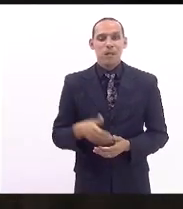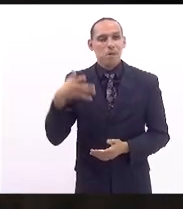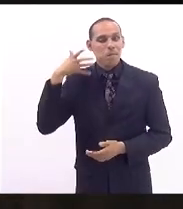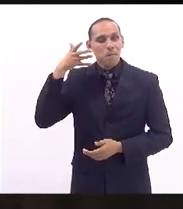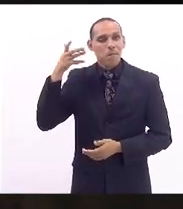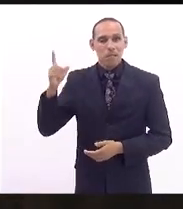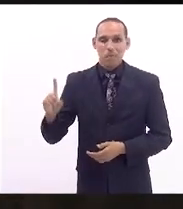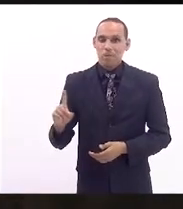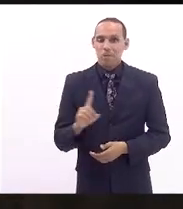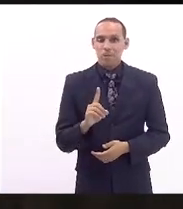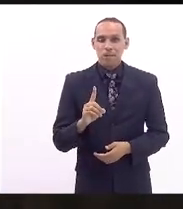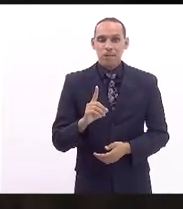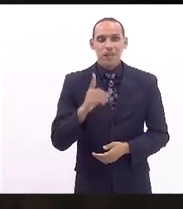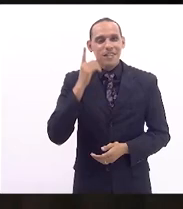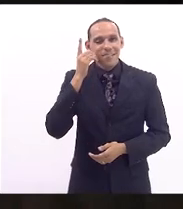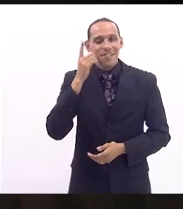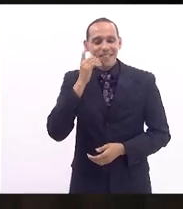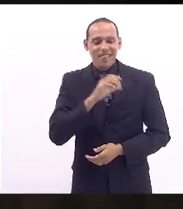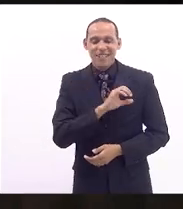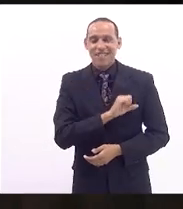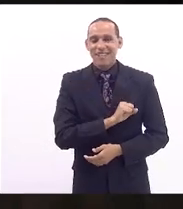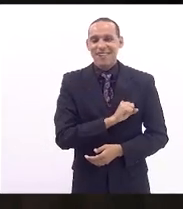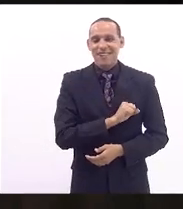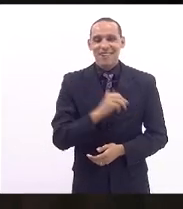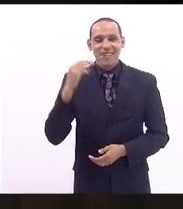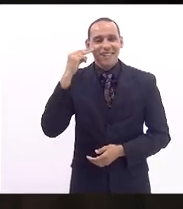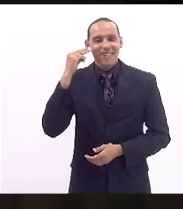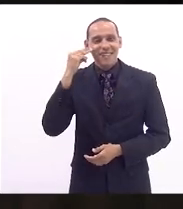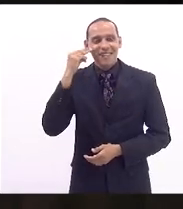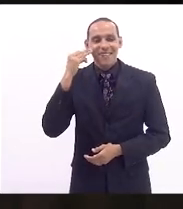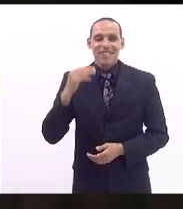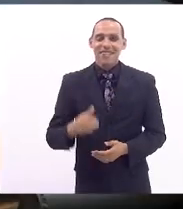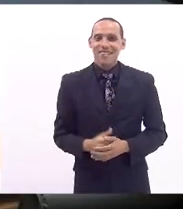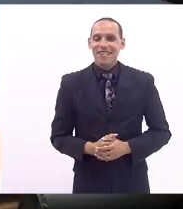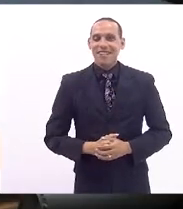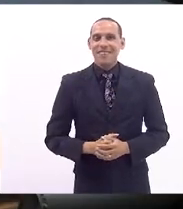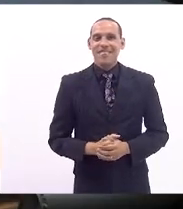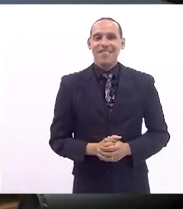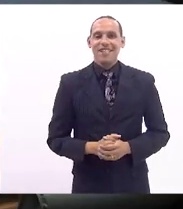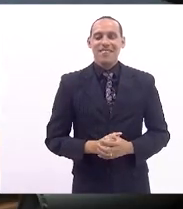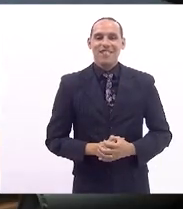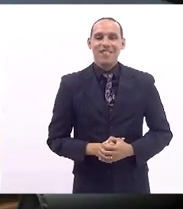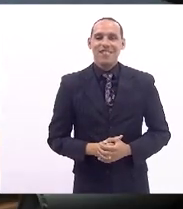então a palavra para deputada que ele disse cima Mônica Francisco